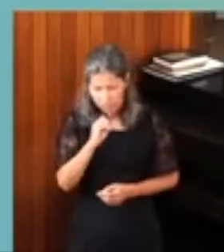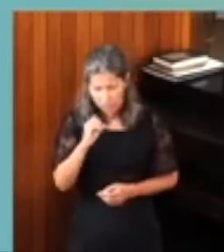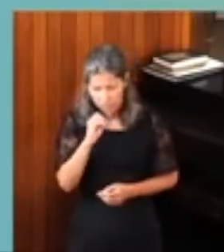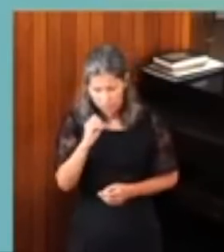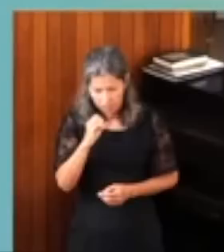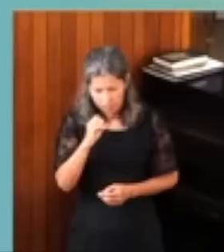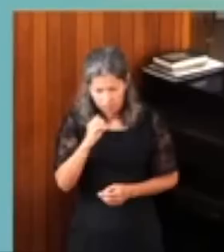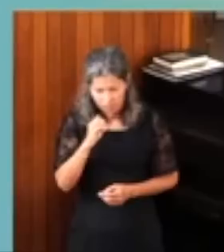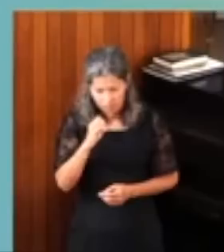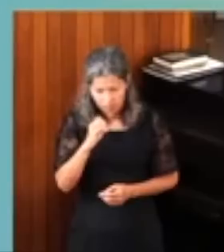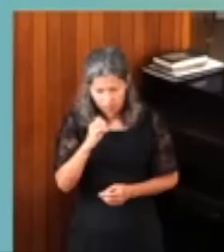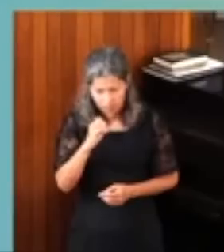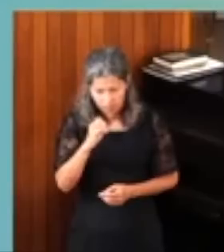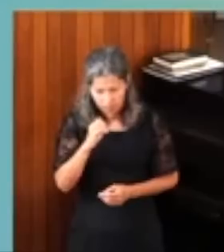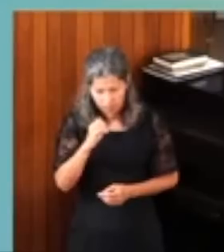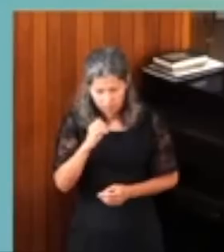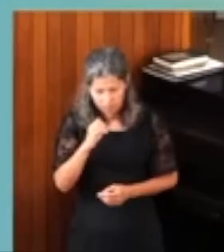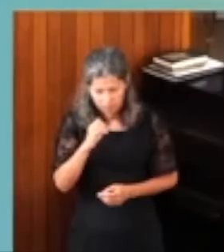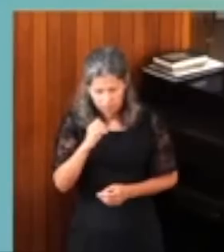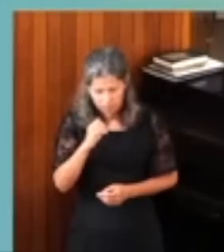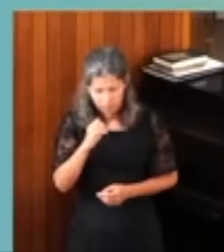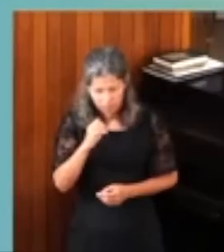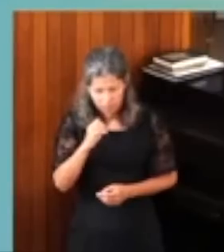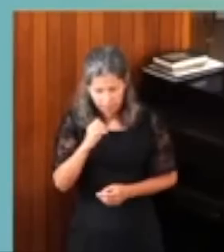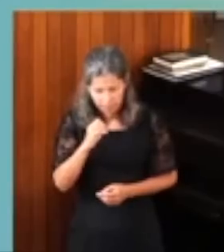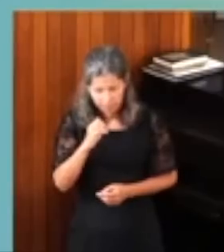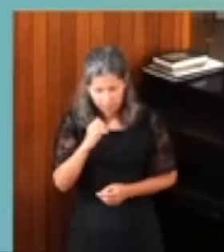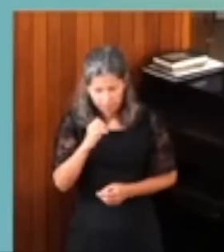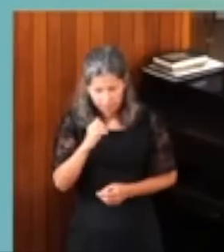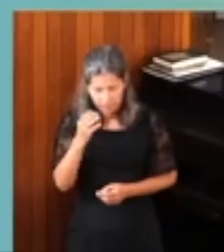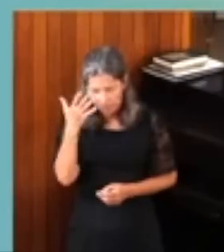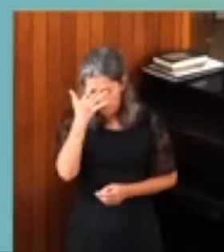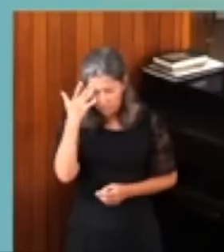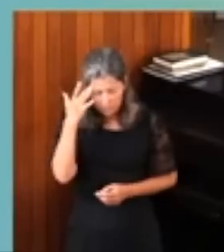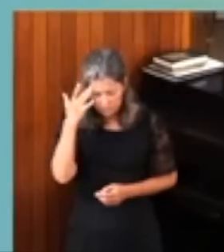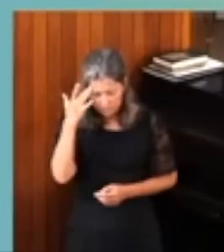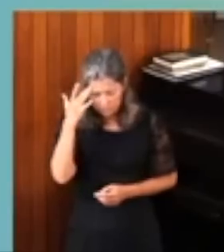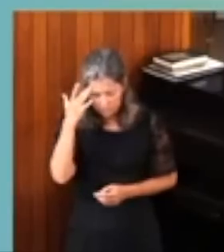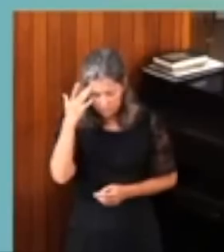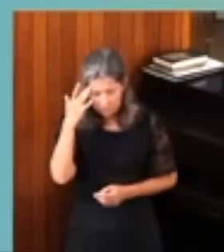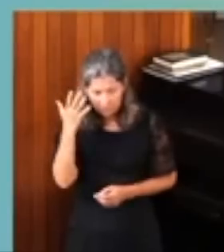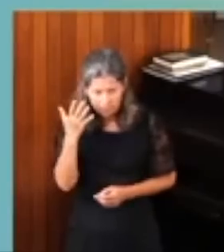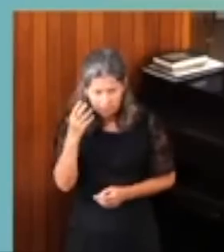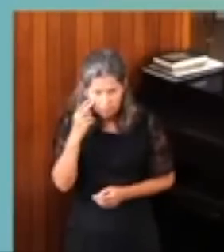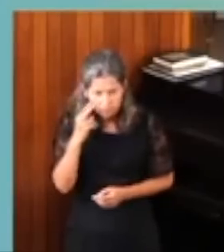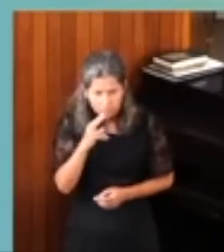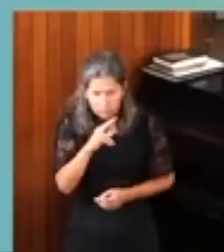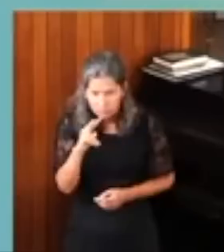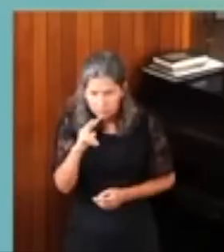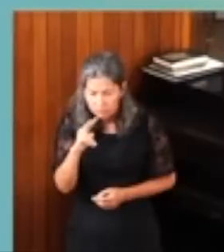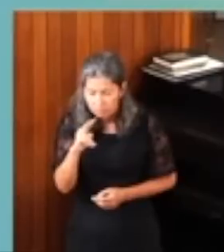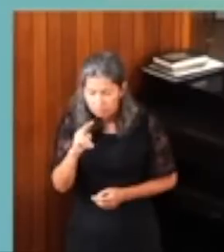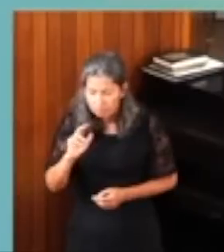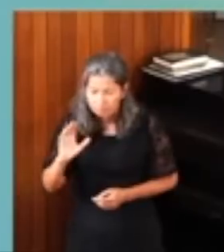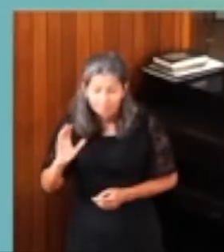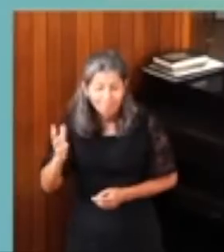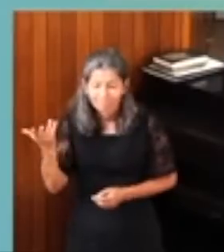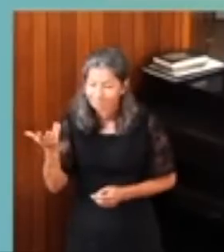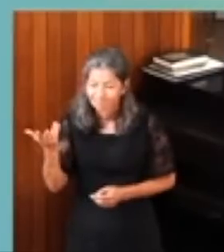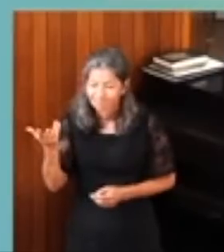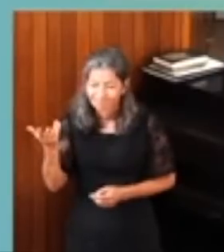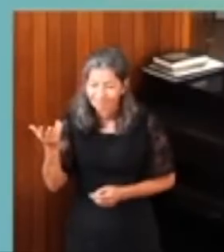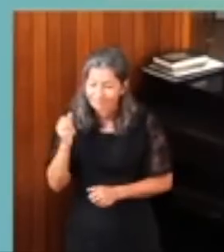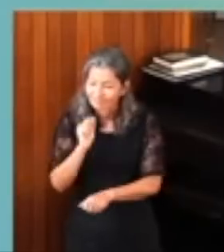conhece a história já. É só estudar isso em paralelo com Daniel capítulos 8 e 9, né? Especialmente Daniel 8 e 14, que foi